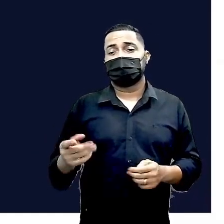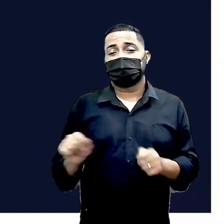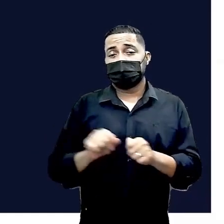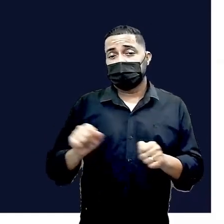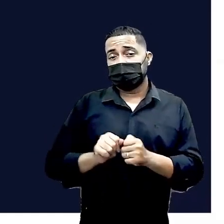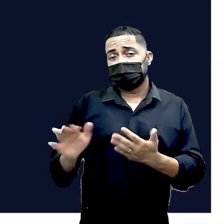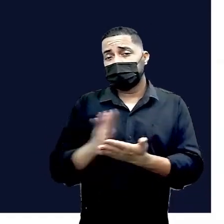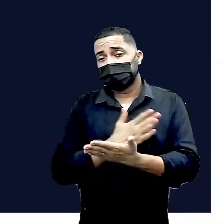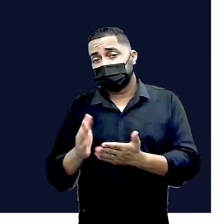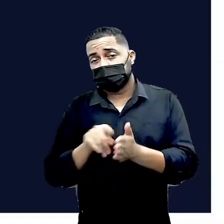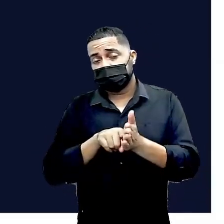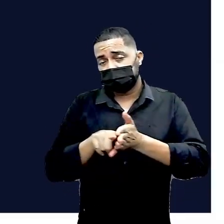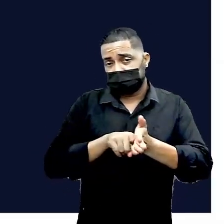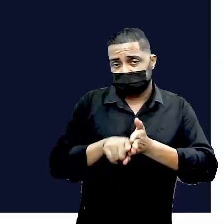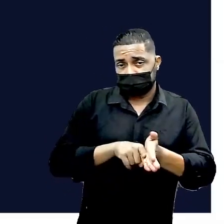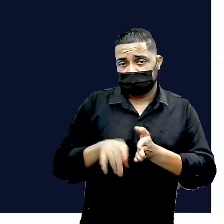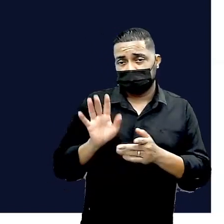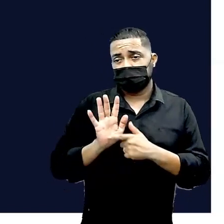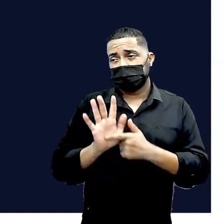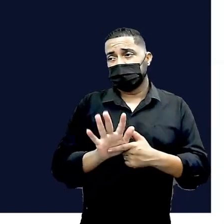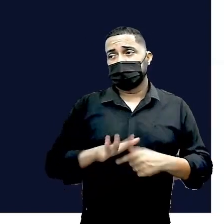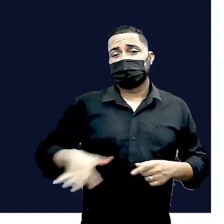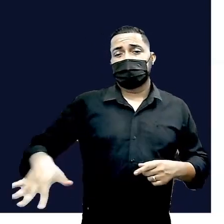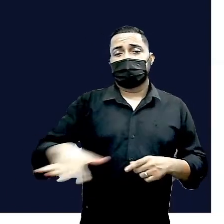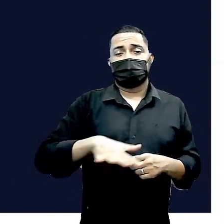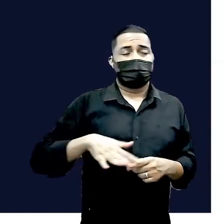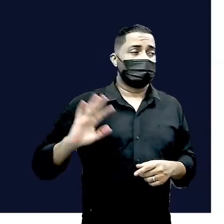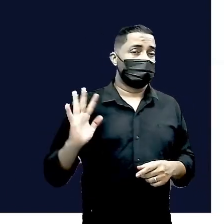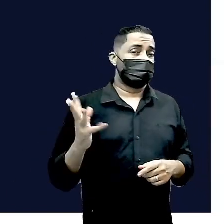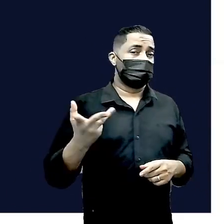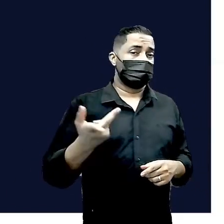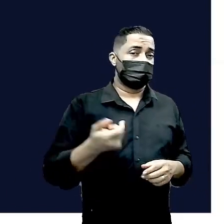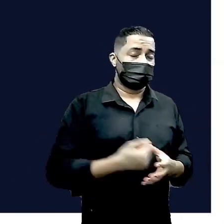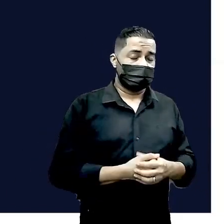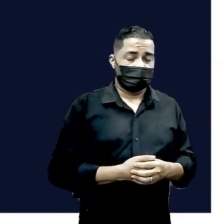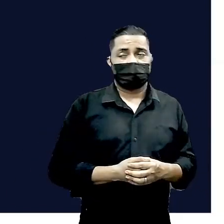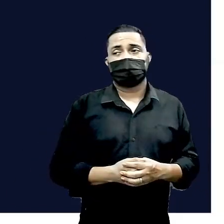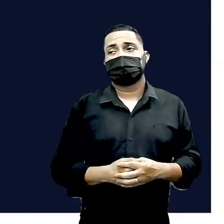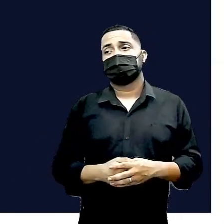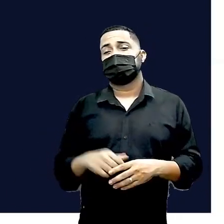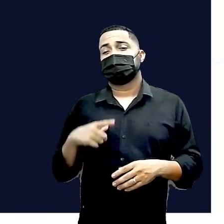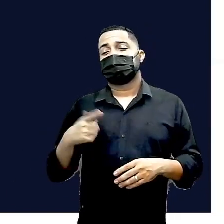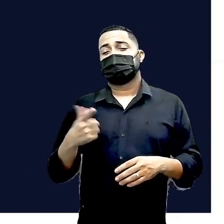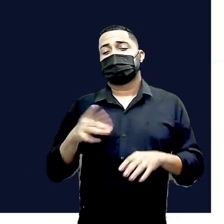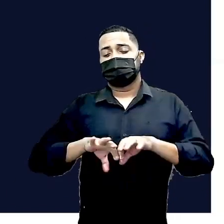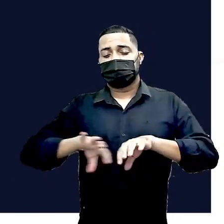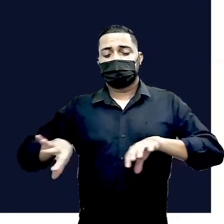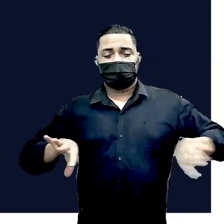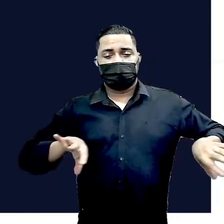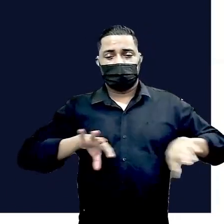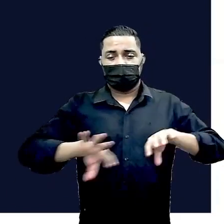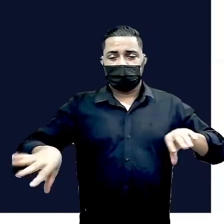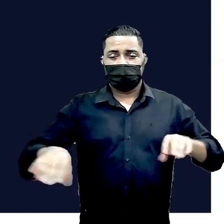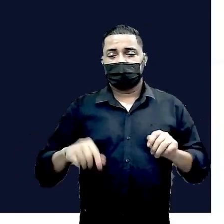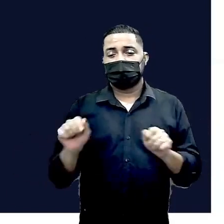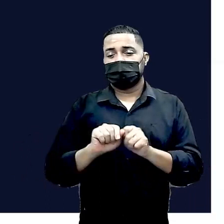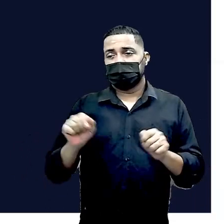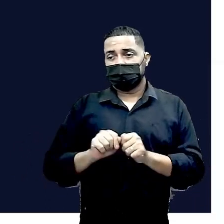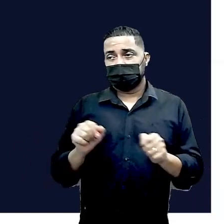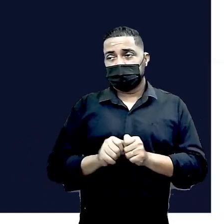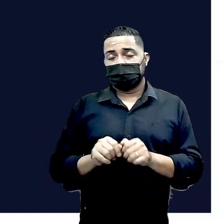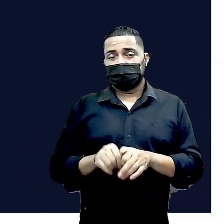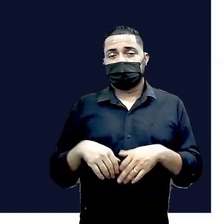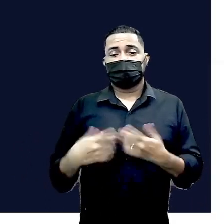algumas pesquisas e aqui está mostrando os ambientes de forma geral, que eles não estão separando em editores, em IDEs